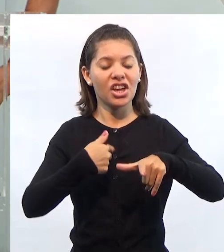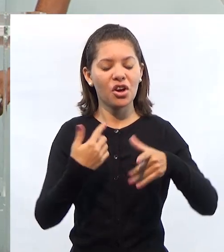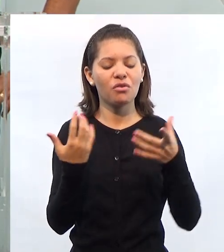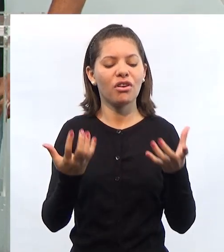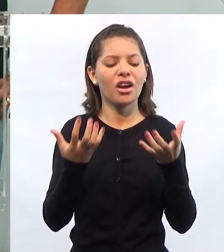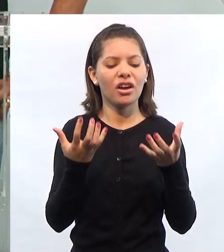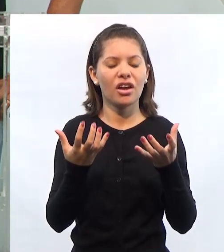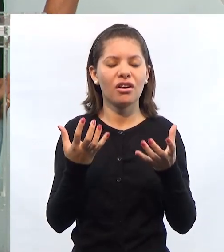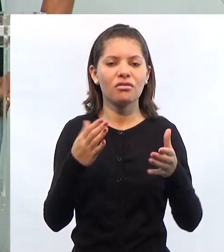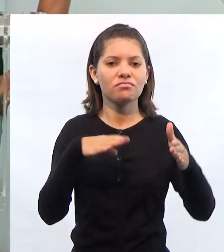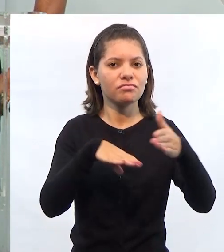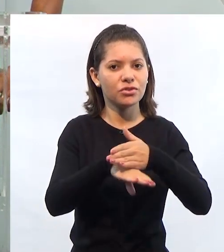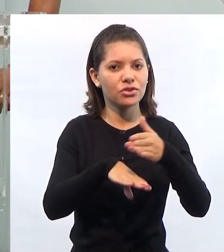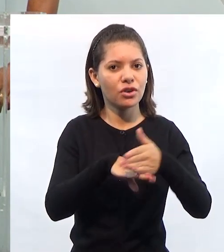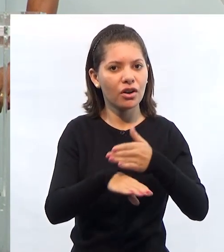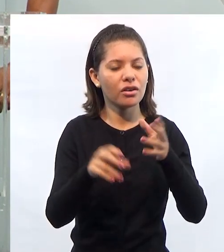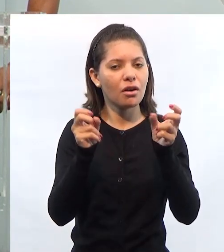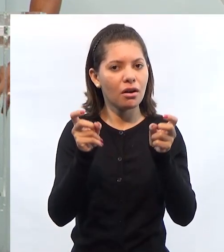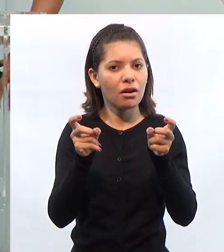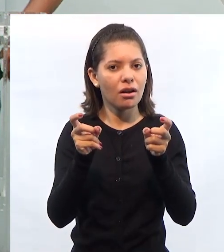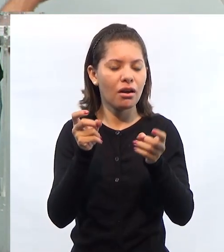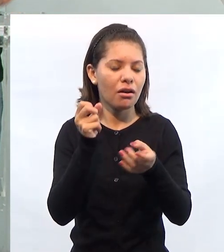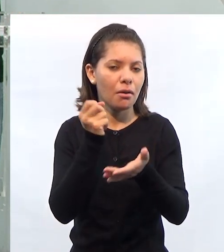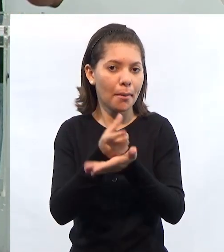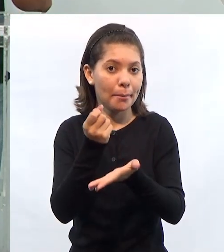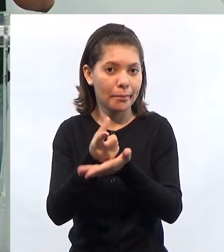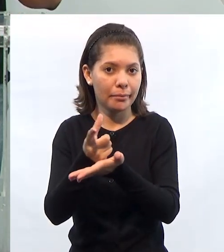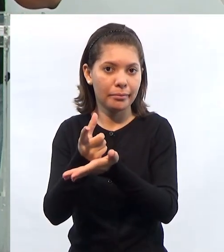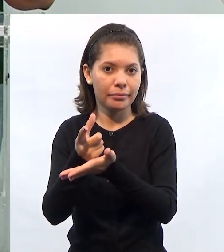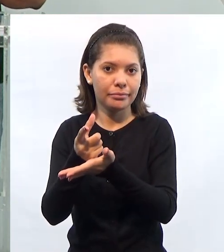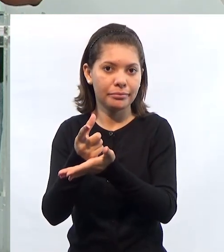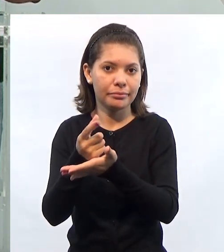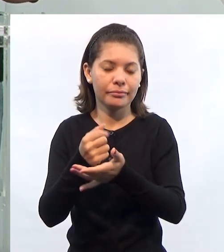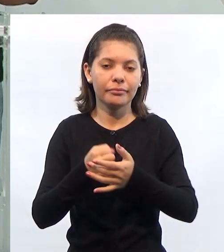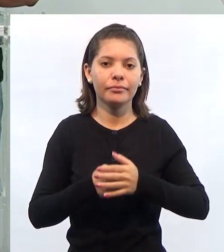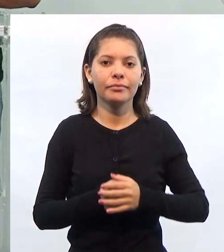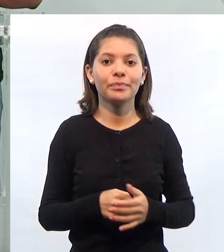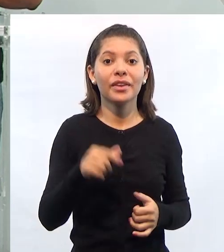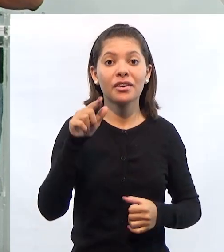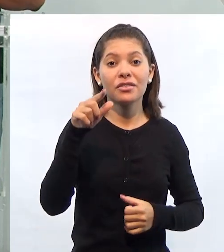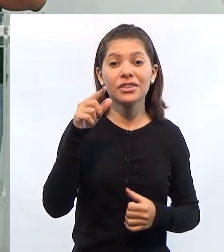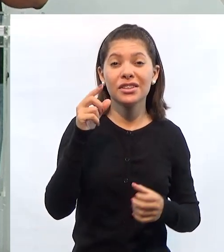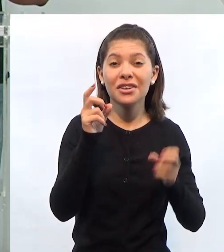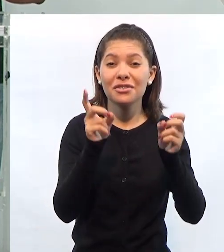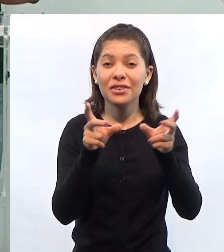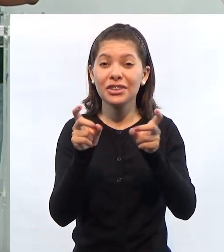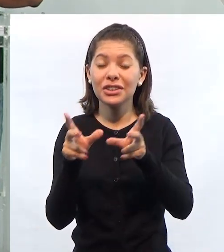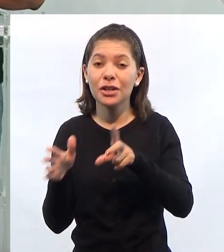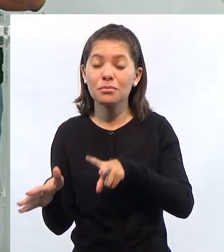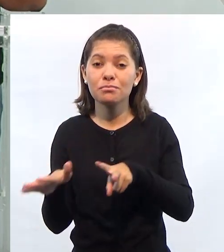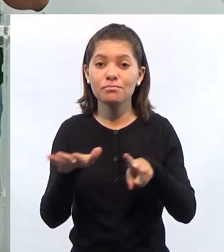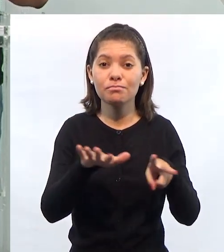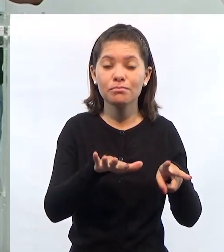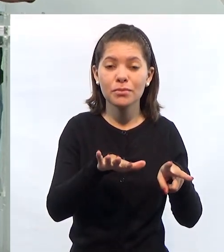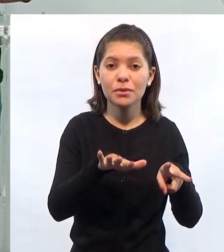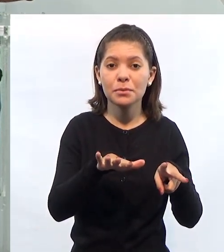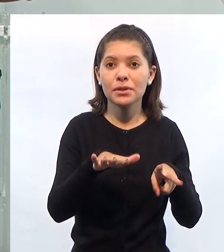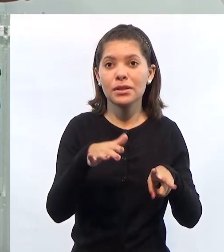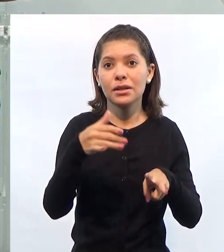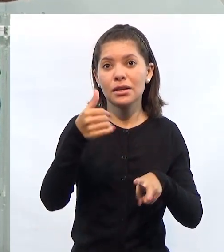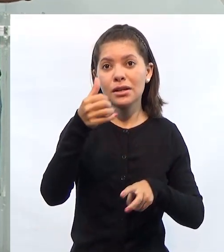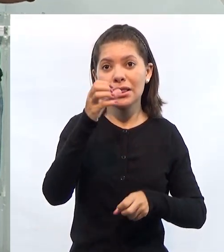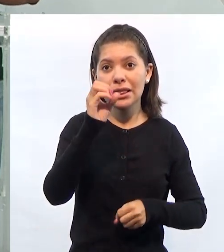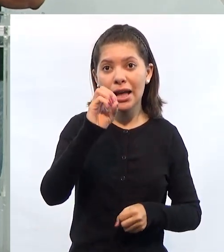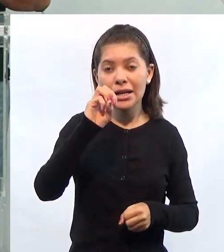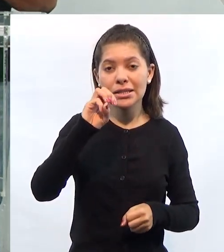eu quero comprar um estoque de gasolina. E aí você vendia aí, por semana, você vendia 10 mil litros